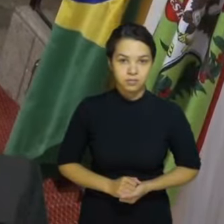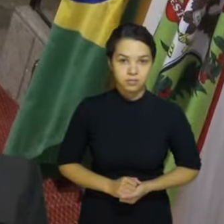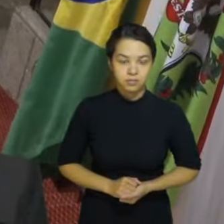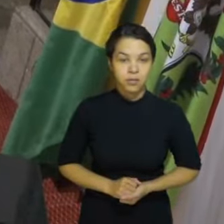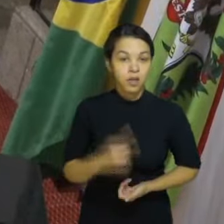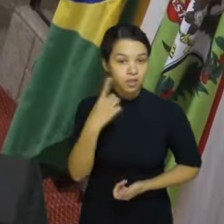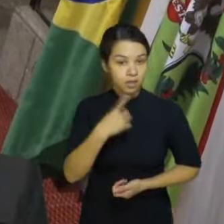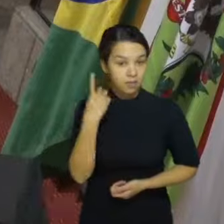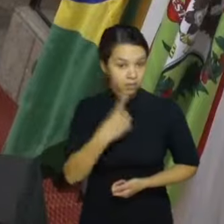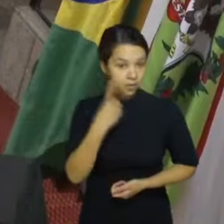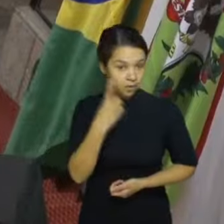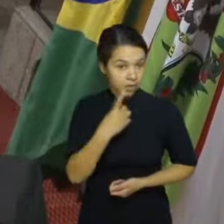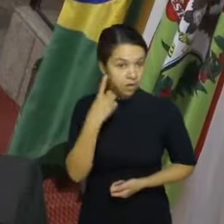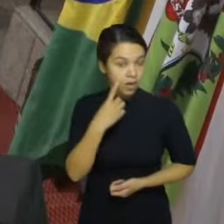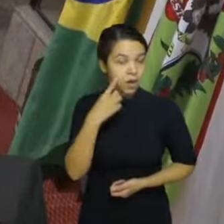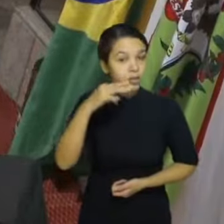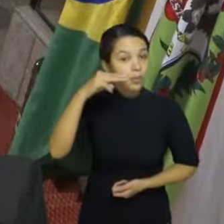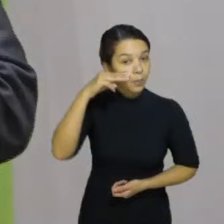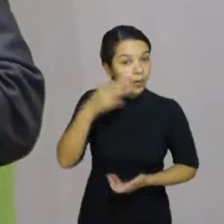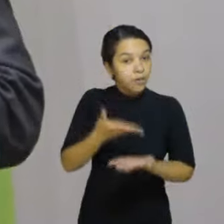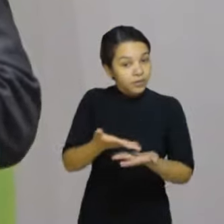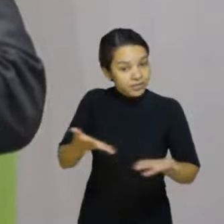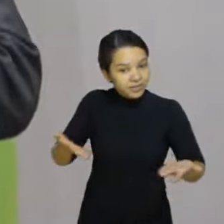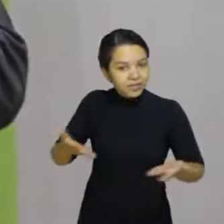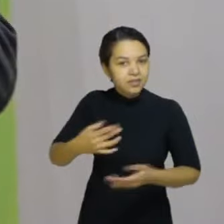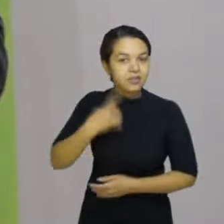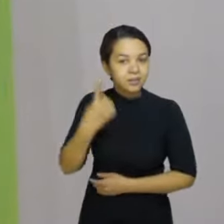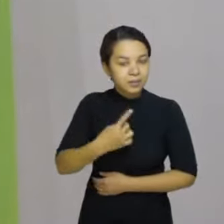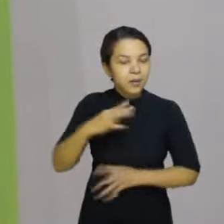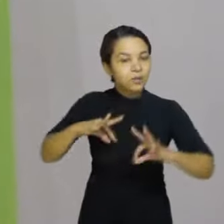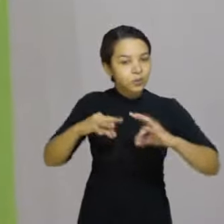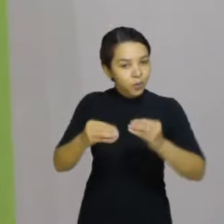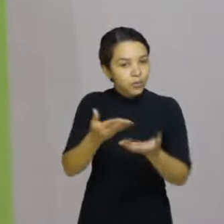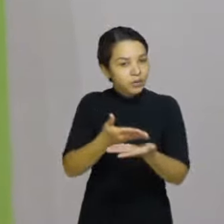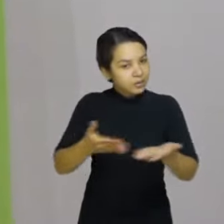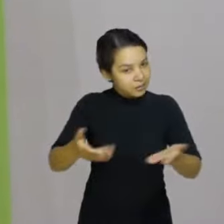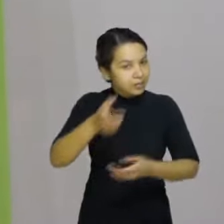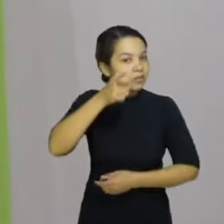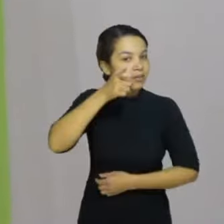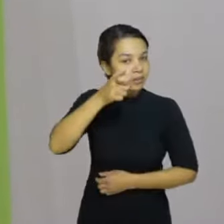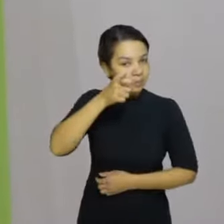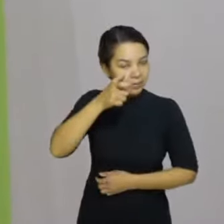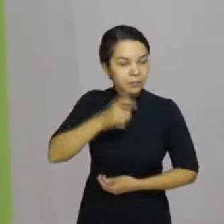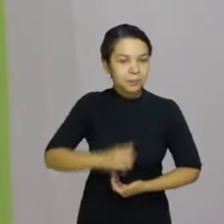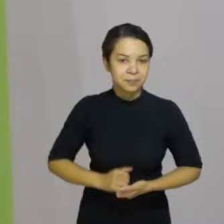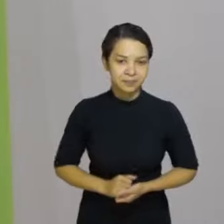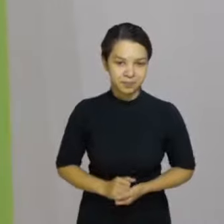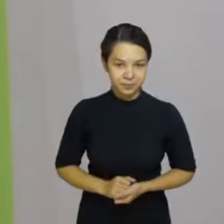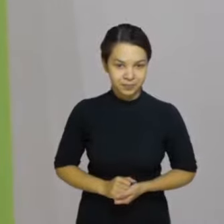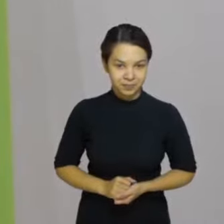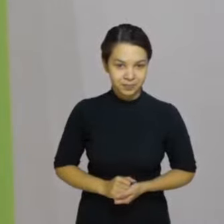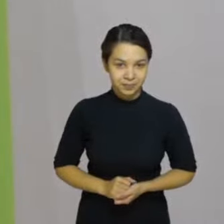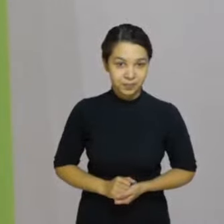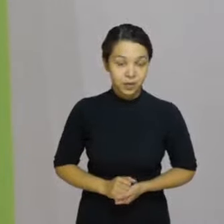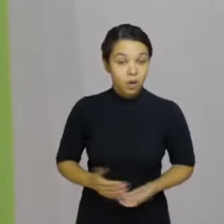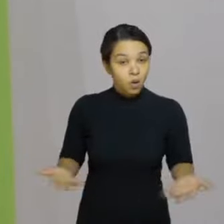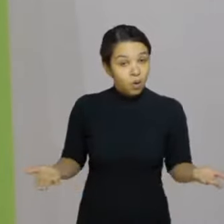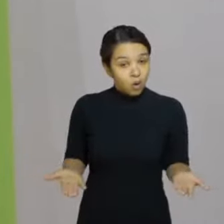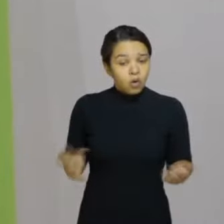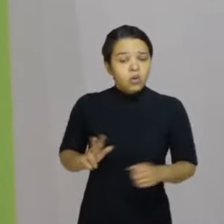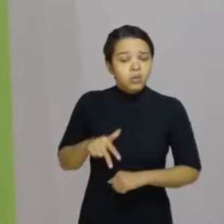Deputado Marcos da Rosa, senhores deputados, todos que nos acompanham, eu venho só para fazer aqui uma, na verdade,